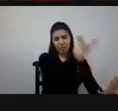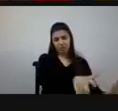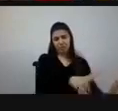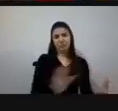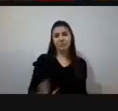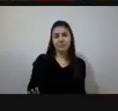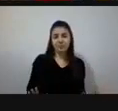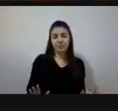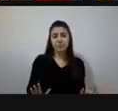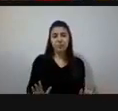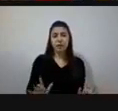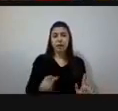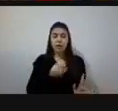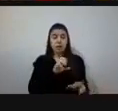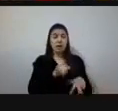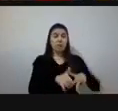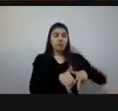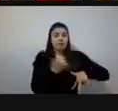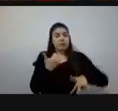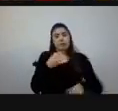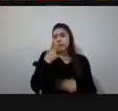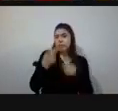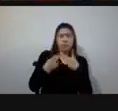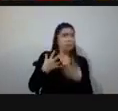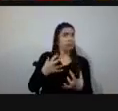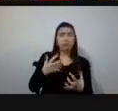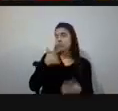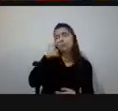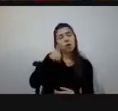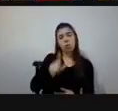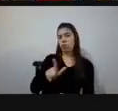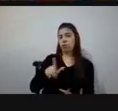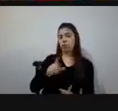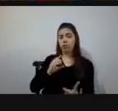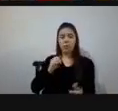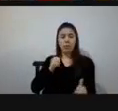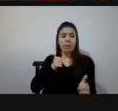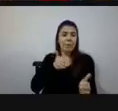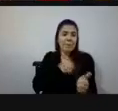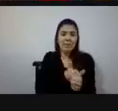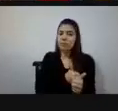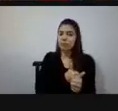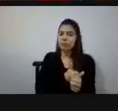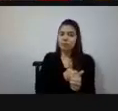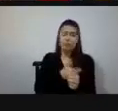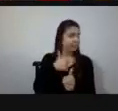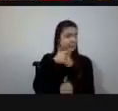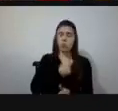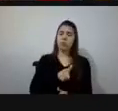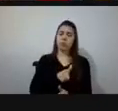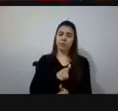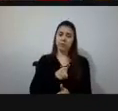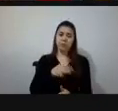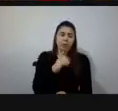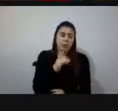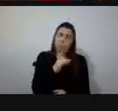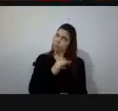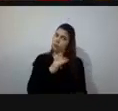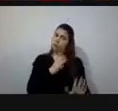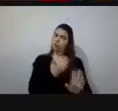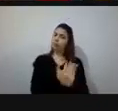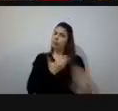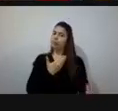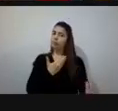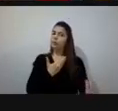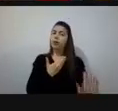consigo ficar perto dele, né? Eu tenho medo. Isso tem que ser considerado independente da absolvição criminal. Se esse juiz